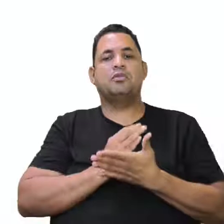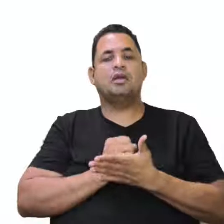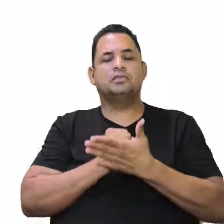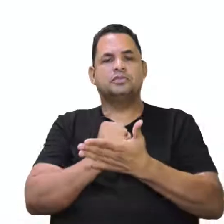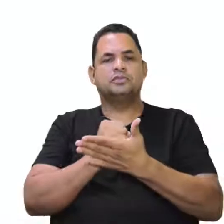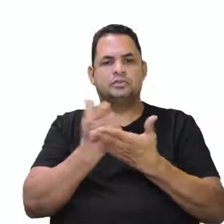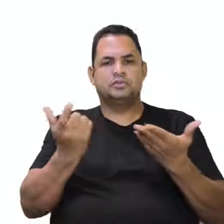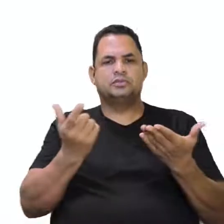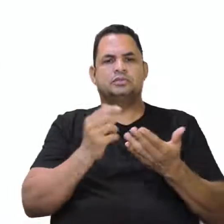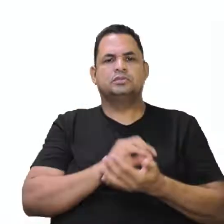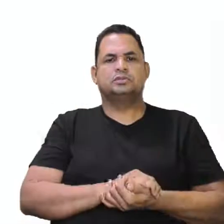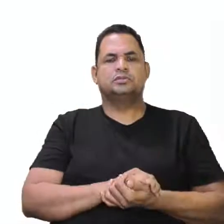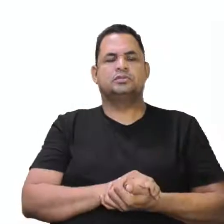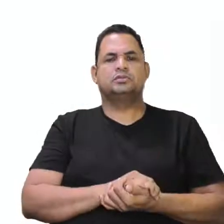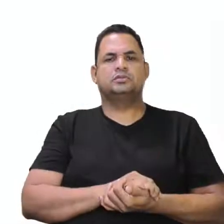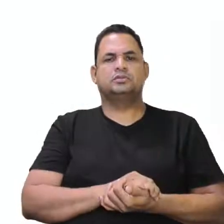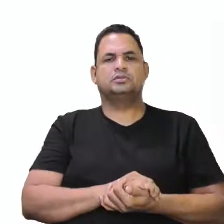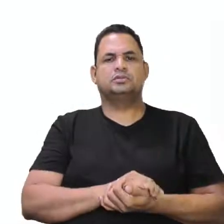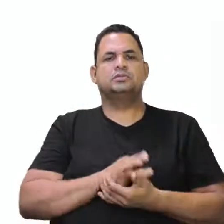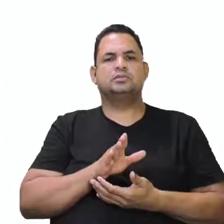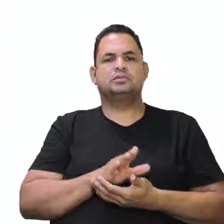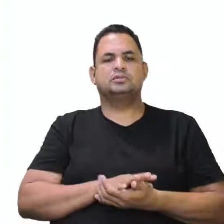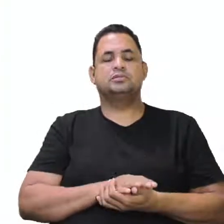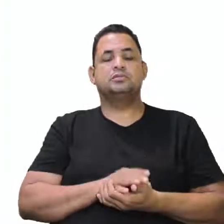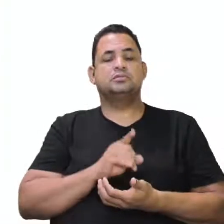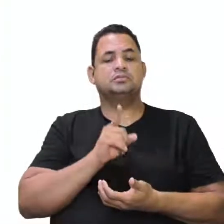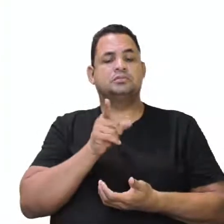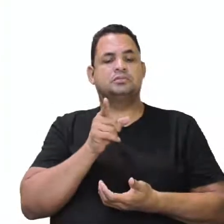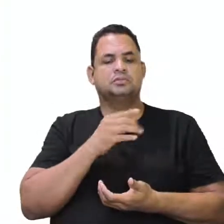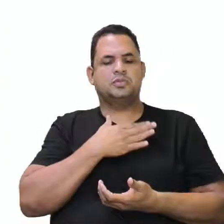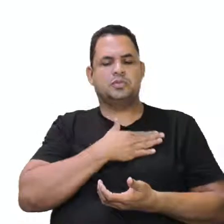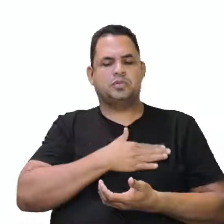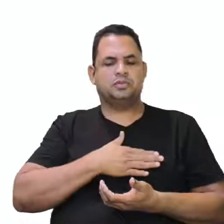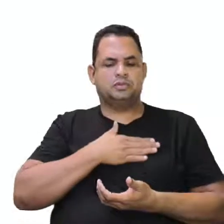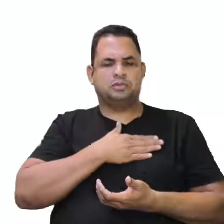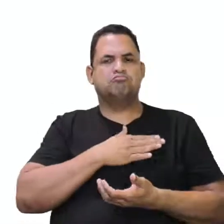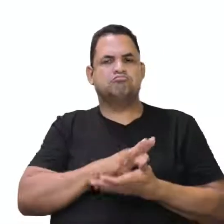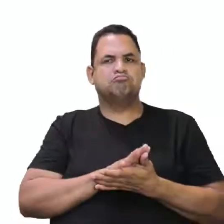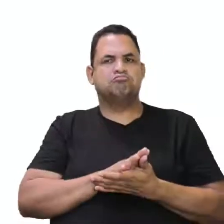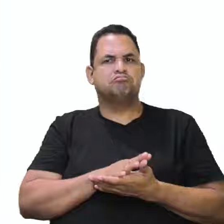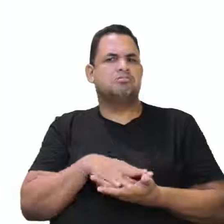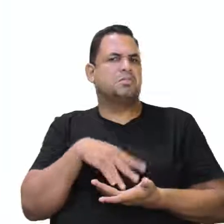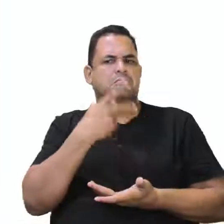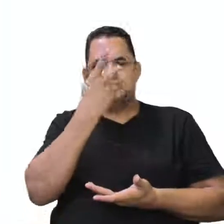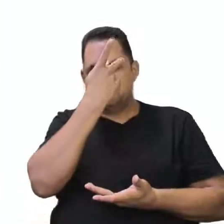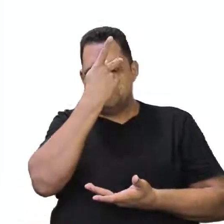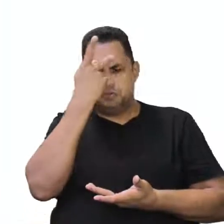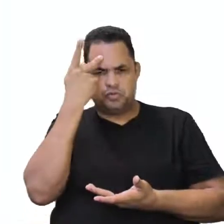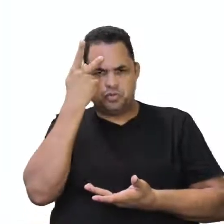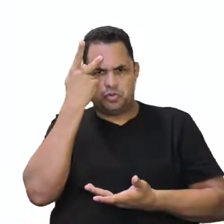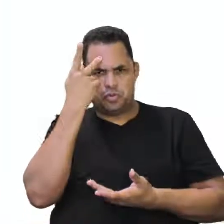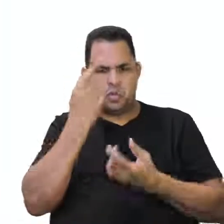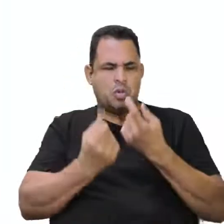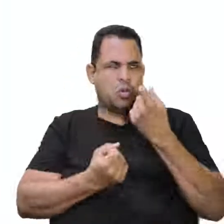digo assim, would you like, você gostaria de alguém para ajudar você? Inclusive, preste